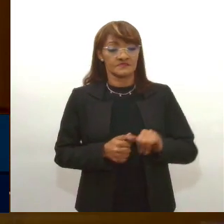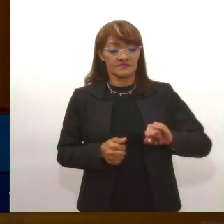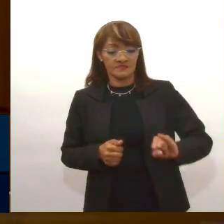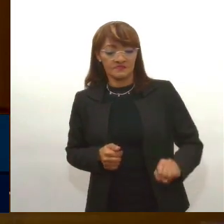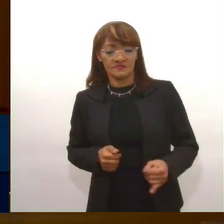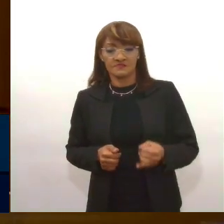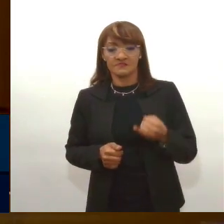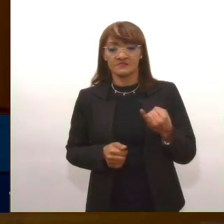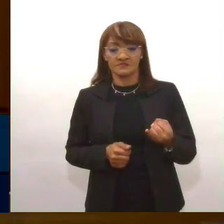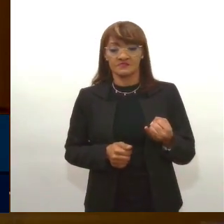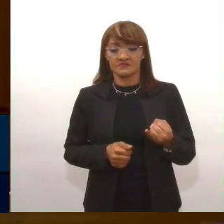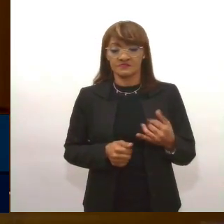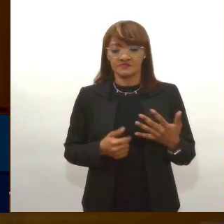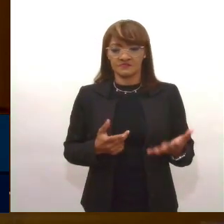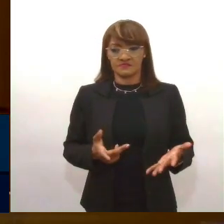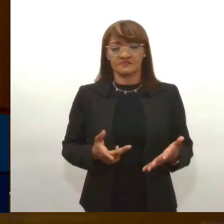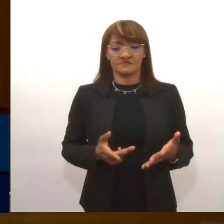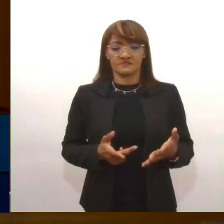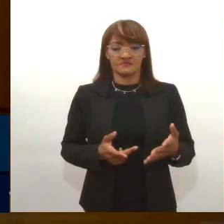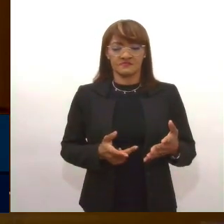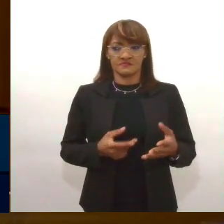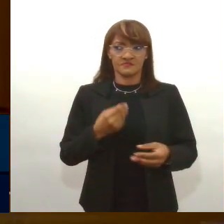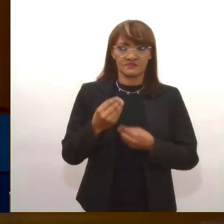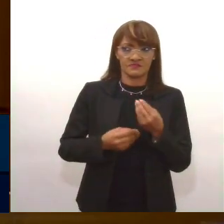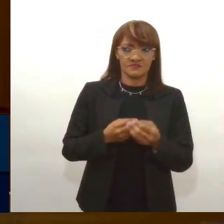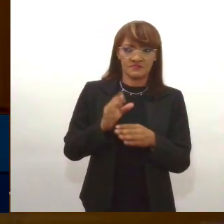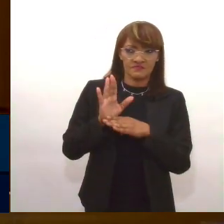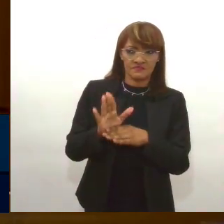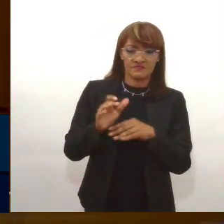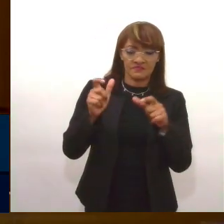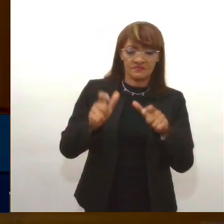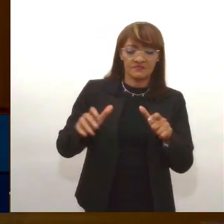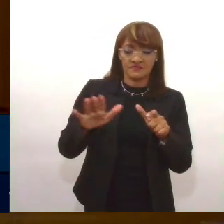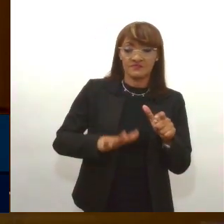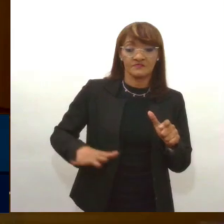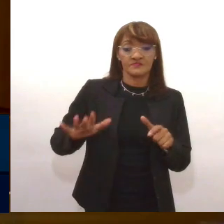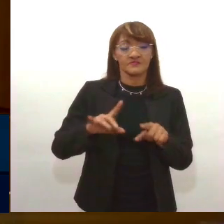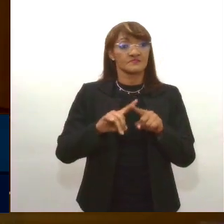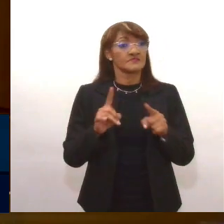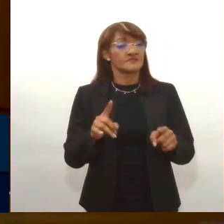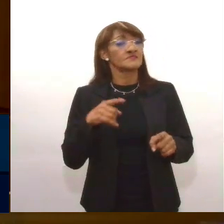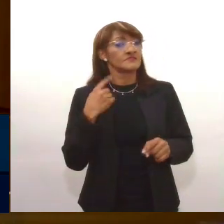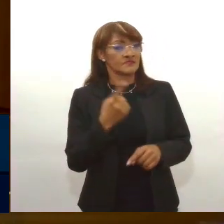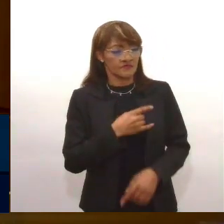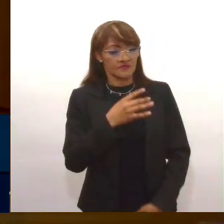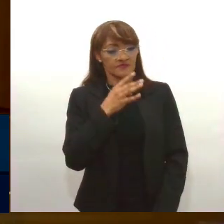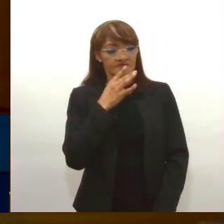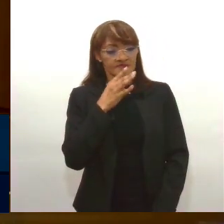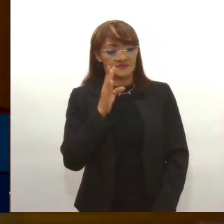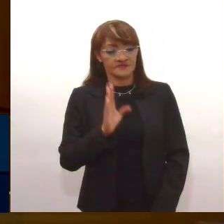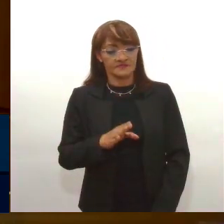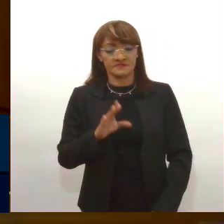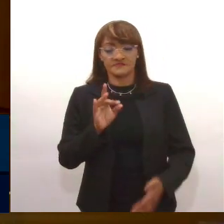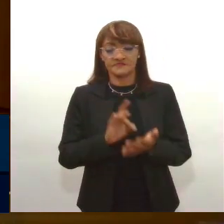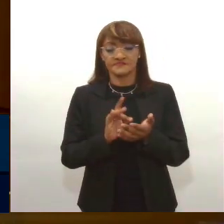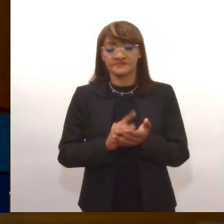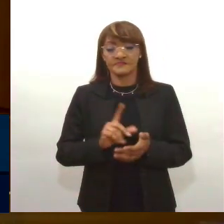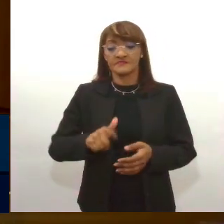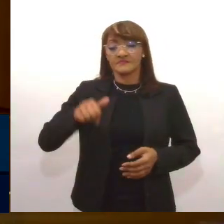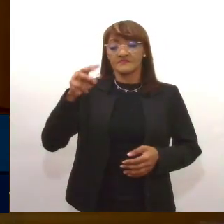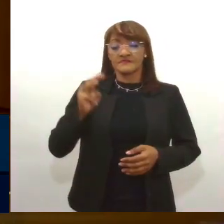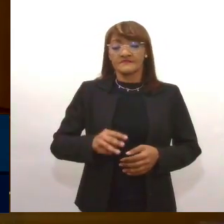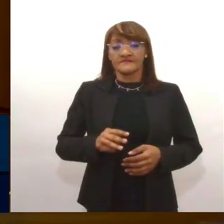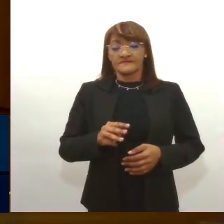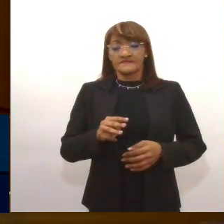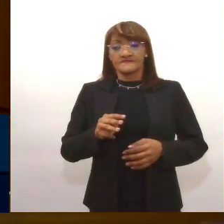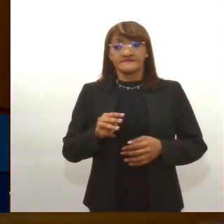beneficiar aquela região mas a gente sabe a quem interessa né esses benefícios que são as